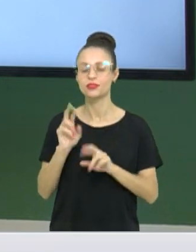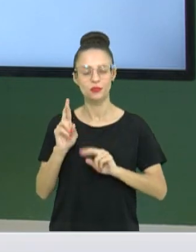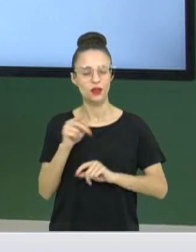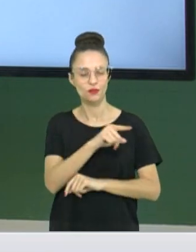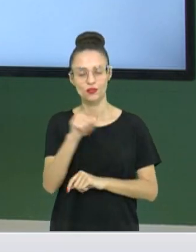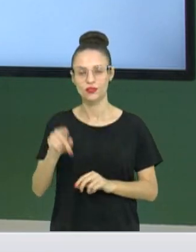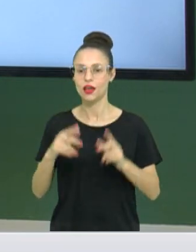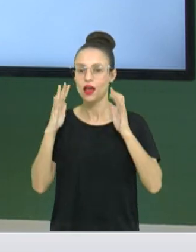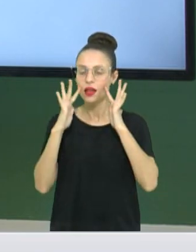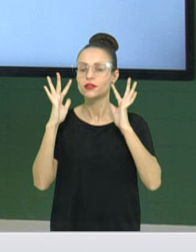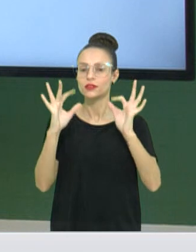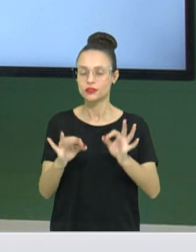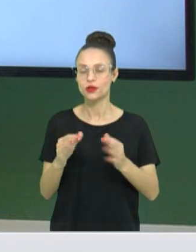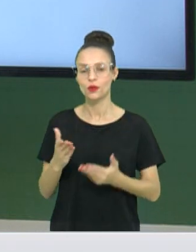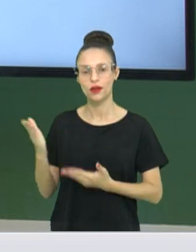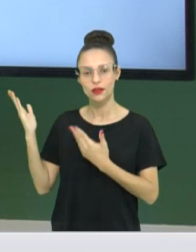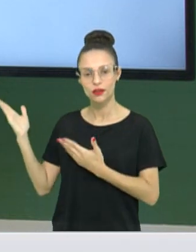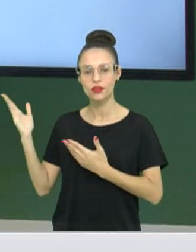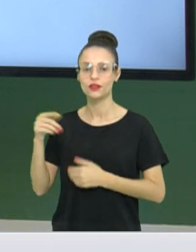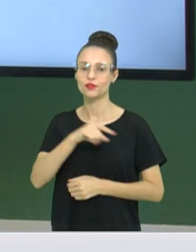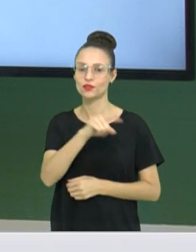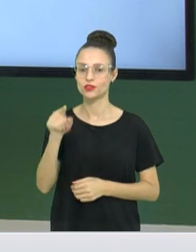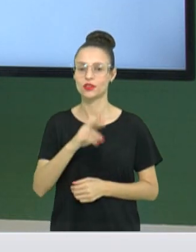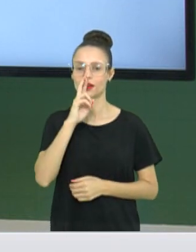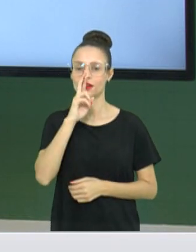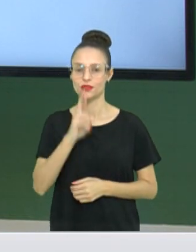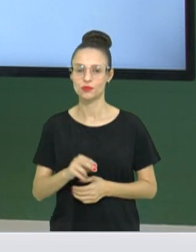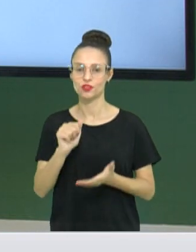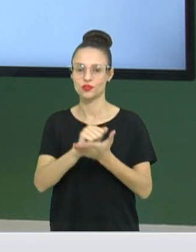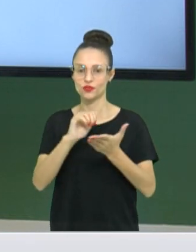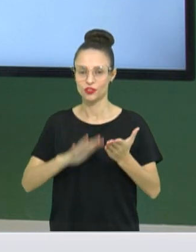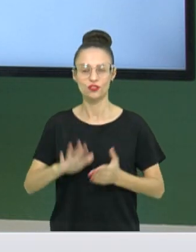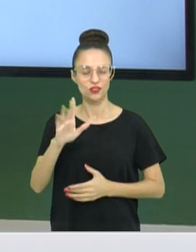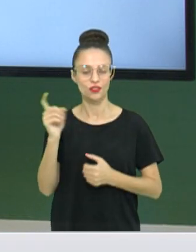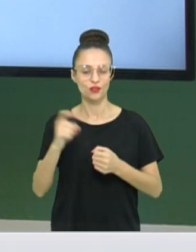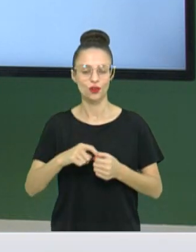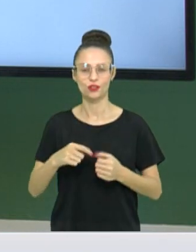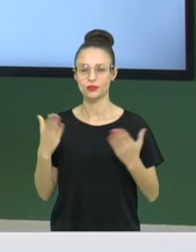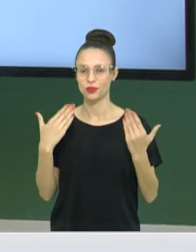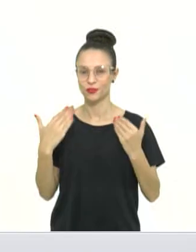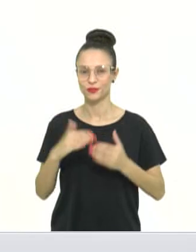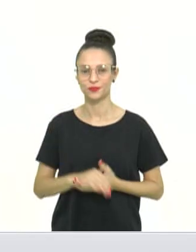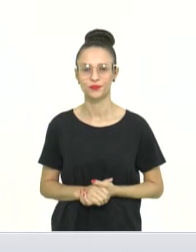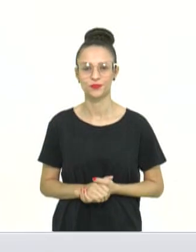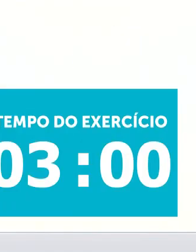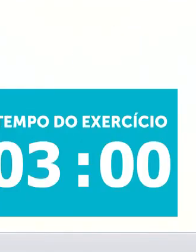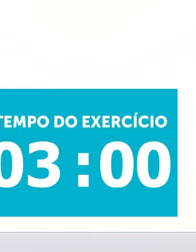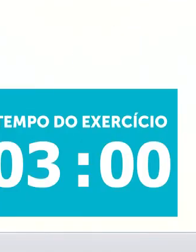prestado atenção. Eu vou deixar aqui, você vai resolver a sua atividade e eu já volto para a gente conferir.